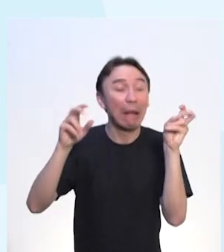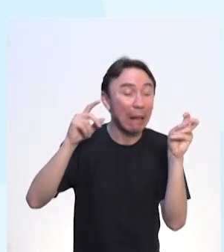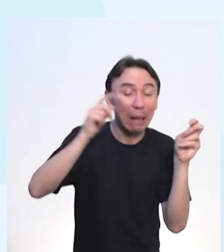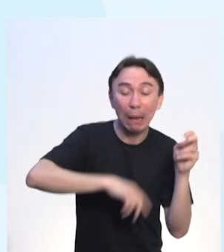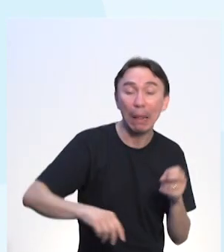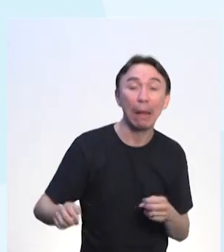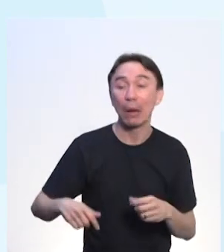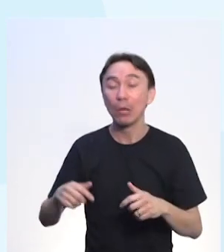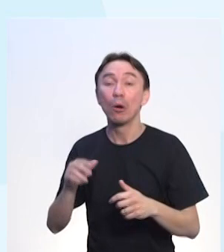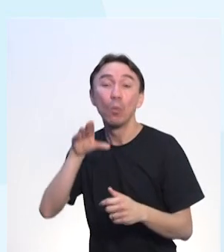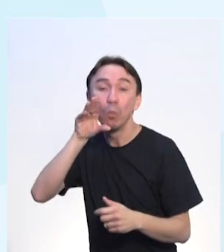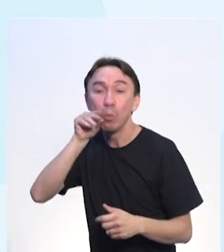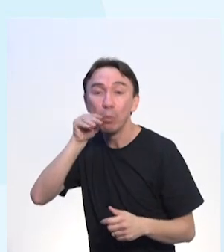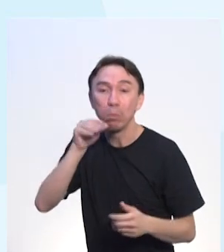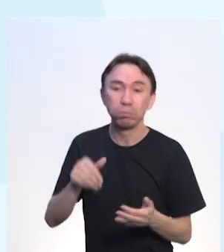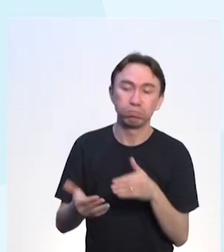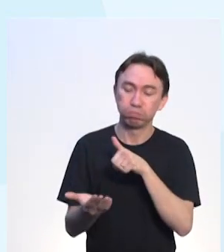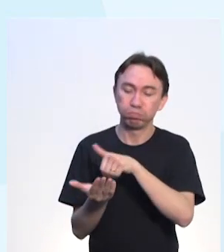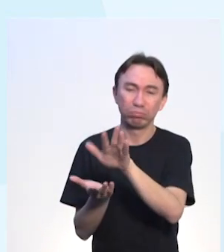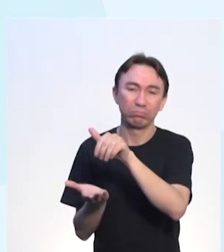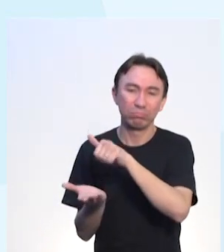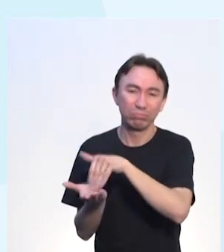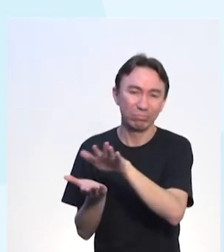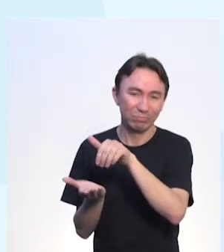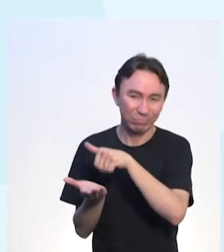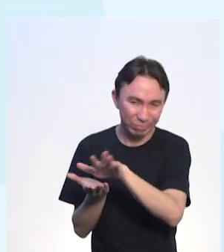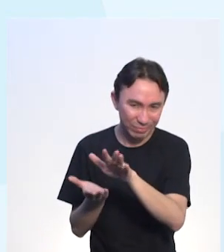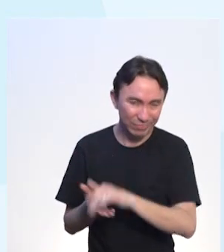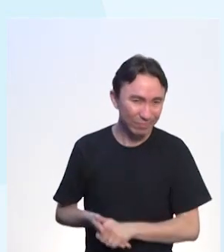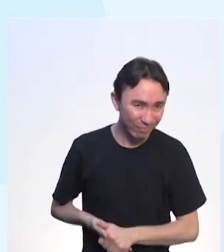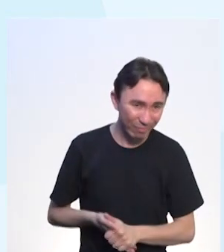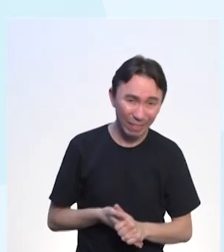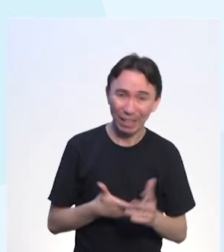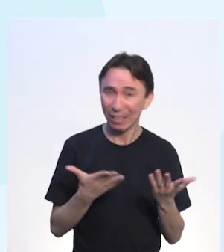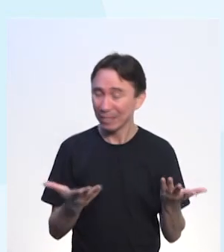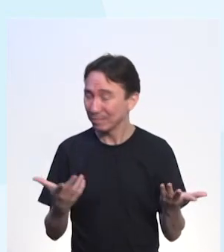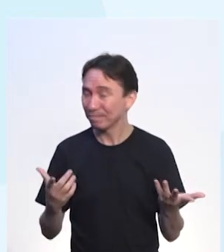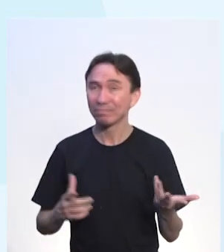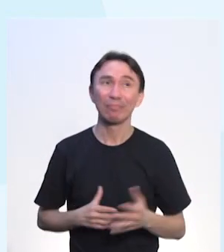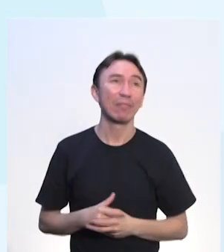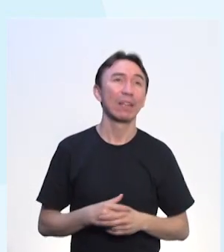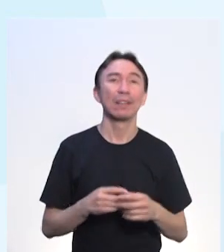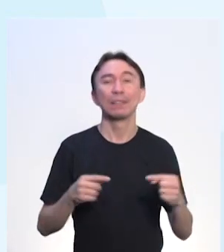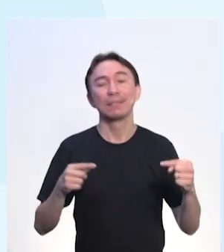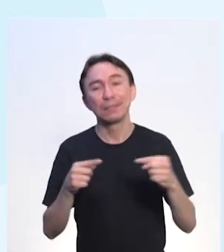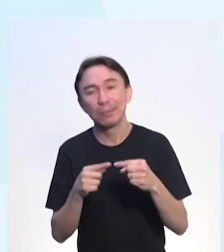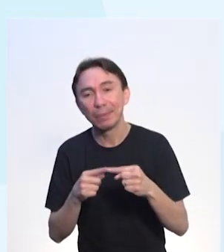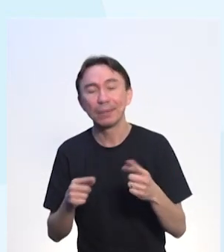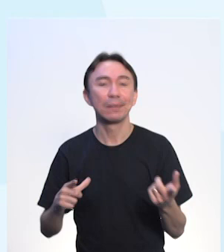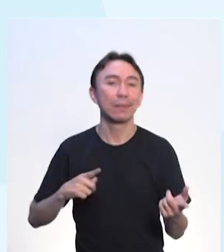cortar despesas. Então, não são só crises econômicas, né? A gente pode ver aí a crise de